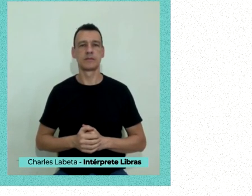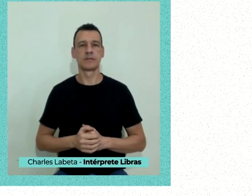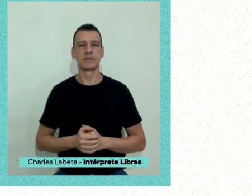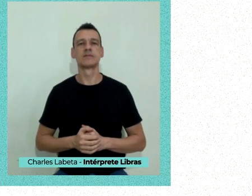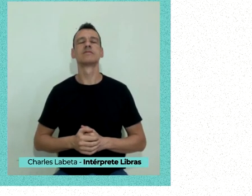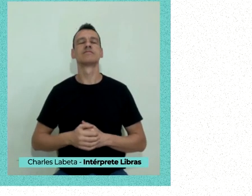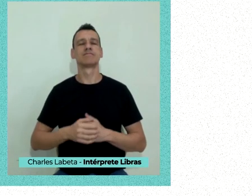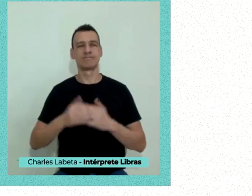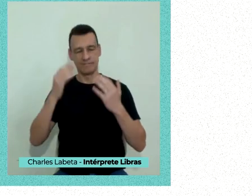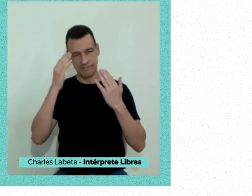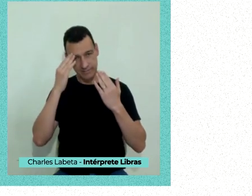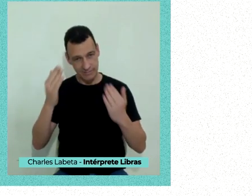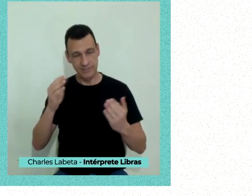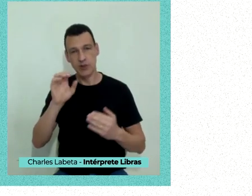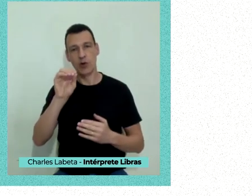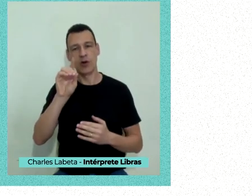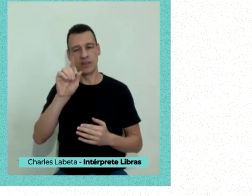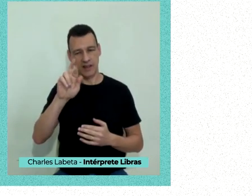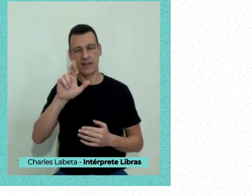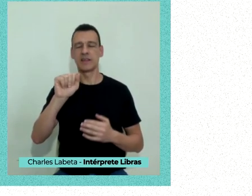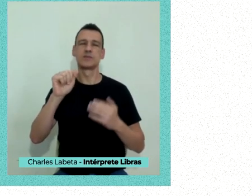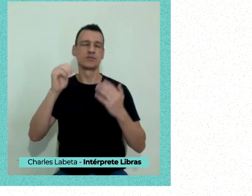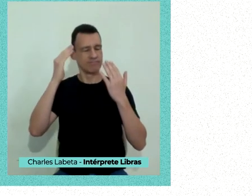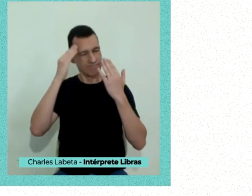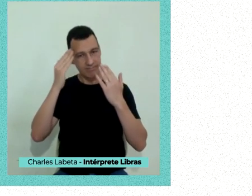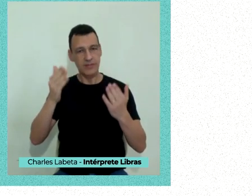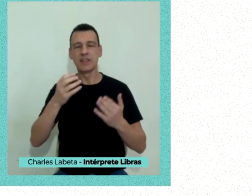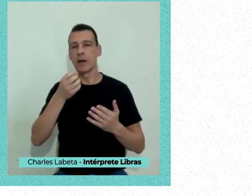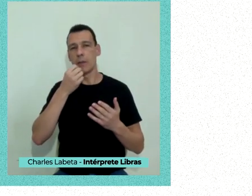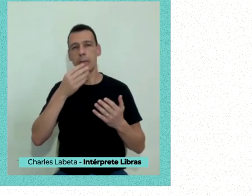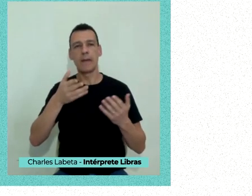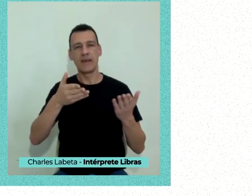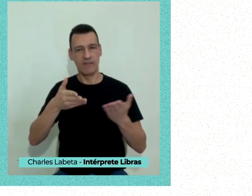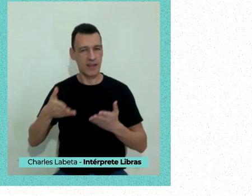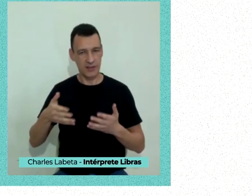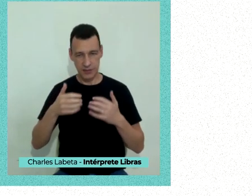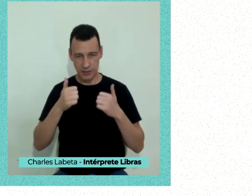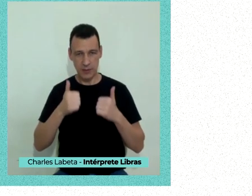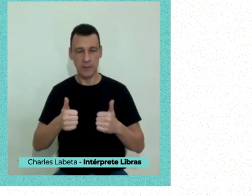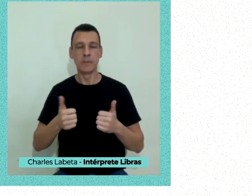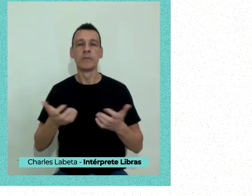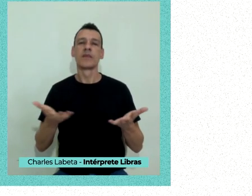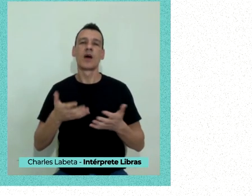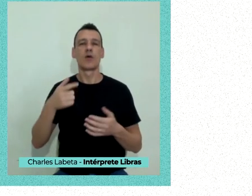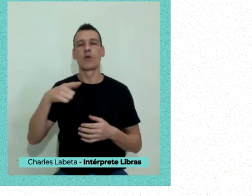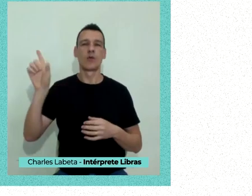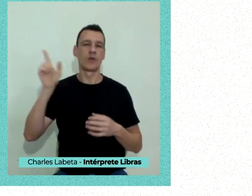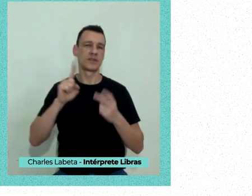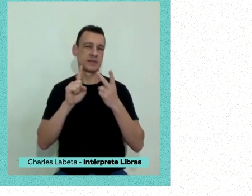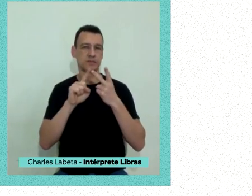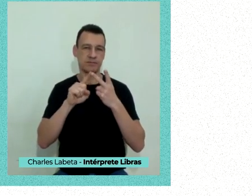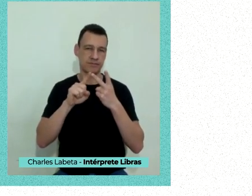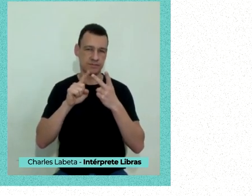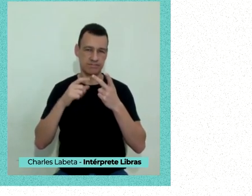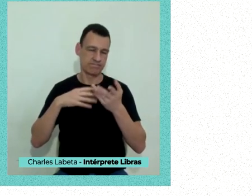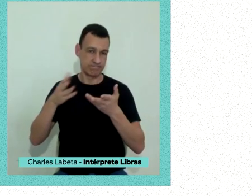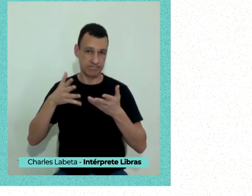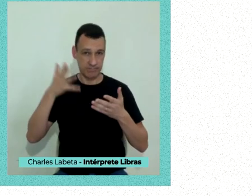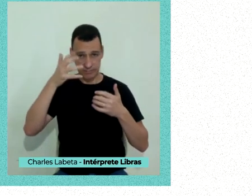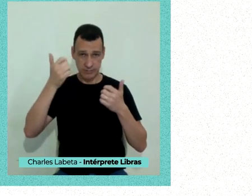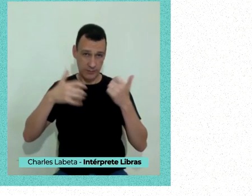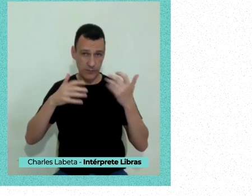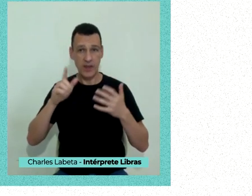Obrigada, Odara, seja muito bem-vinda. E a nossa segunda convidada para essa conversa é a Rita